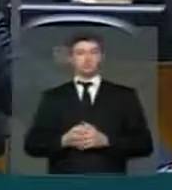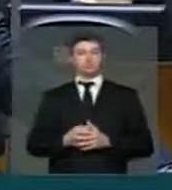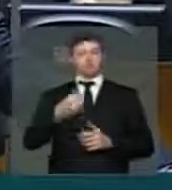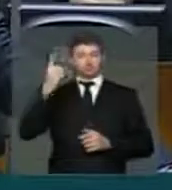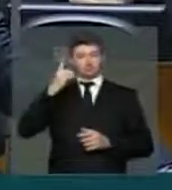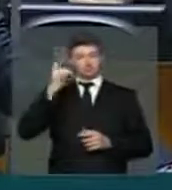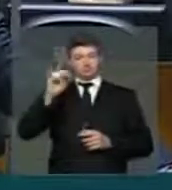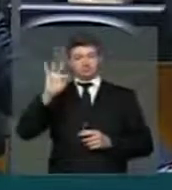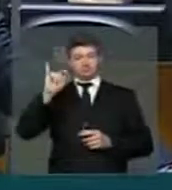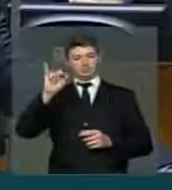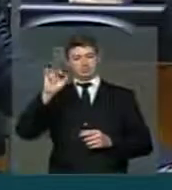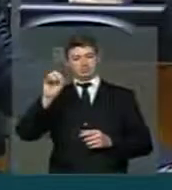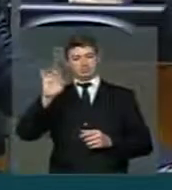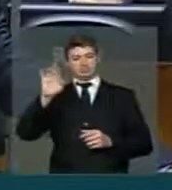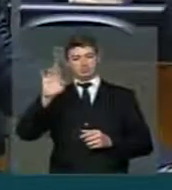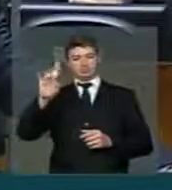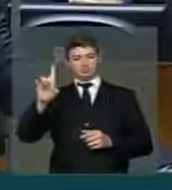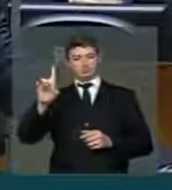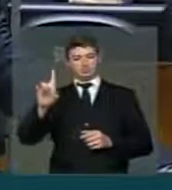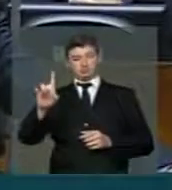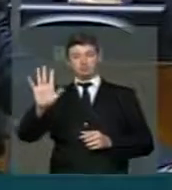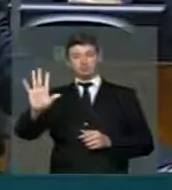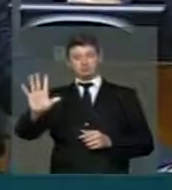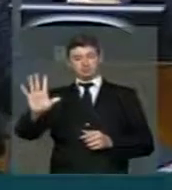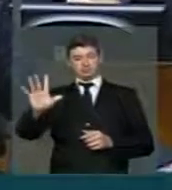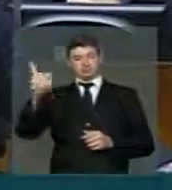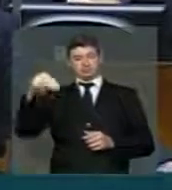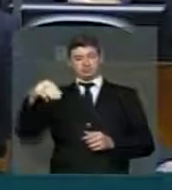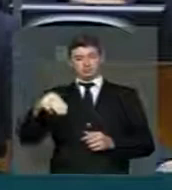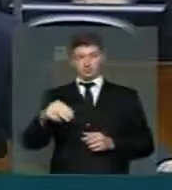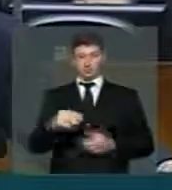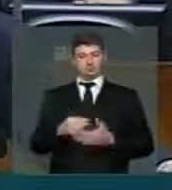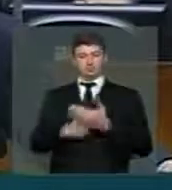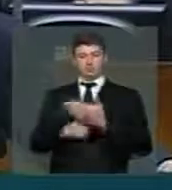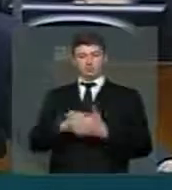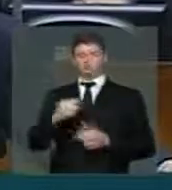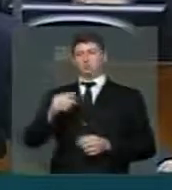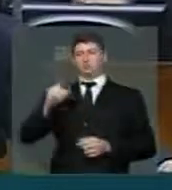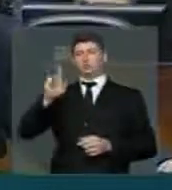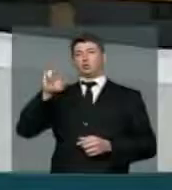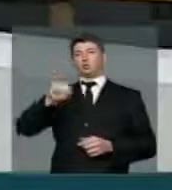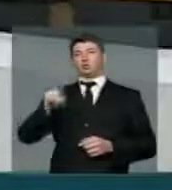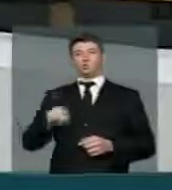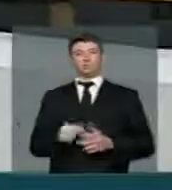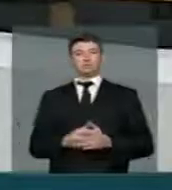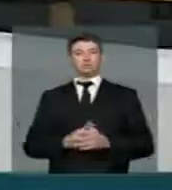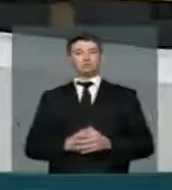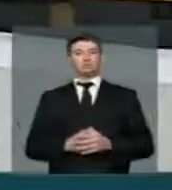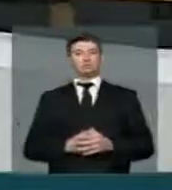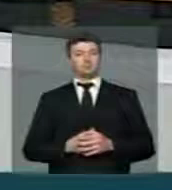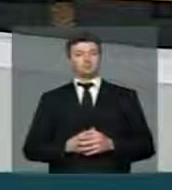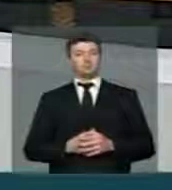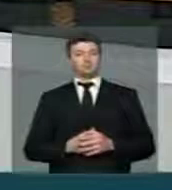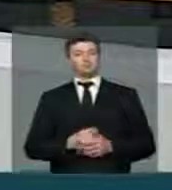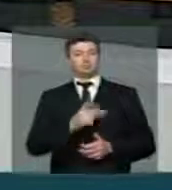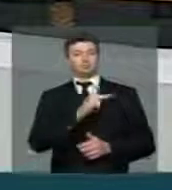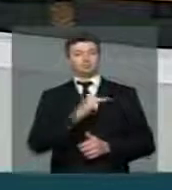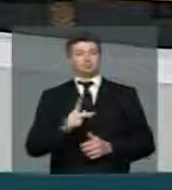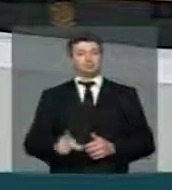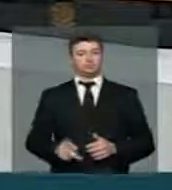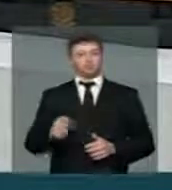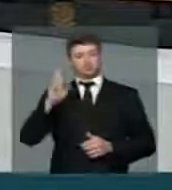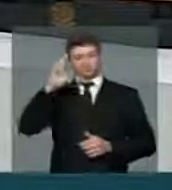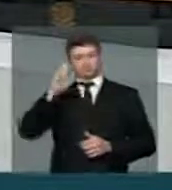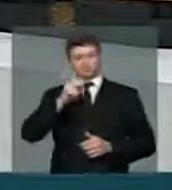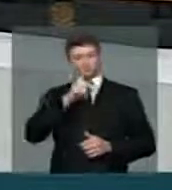Deputado Fábio Tradi. Antes, deputado Luiz Argolo, por um minuto. Senhor presidente, senhoras e